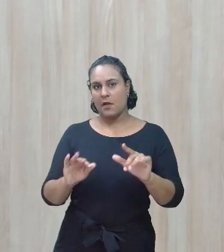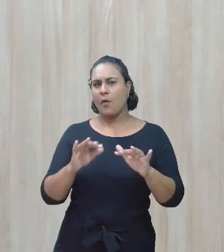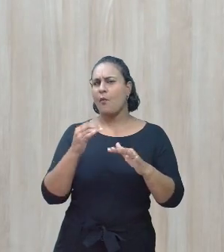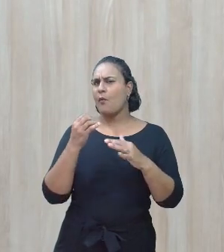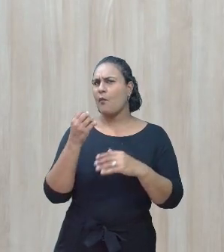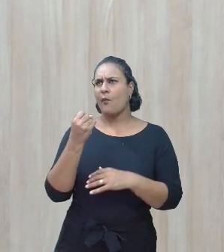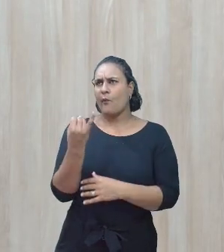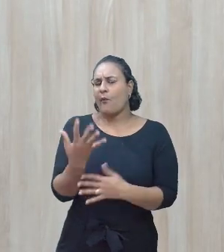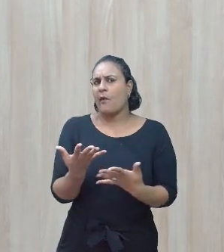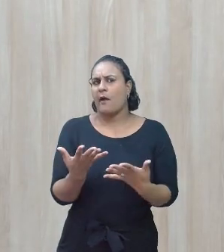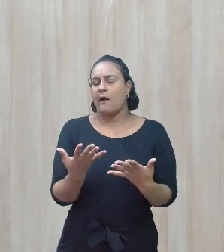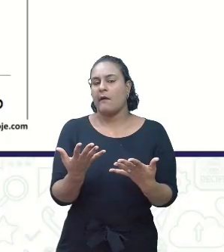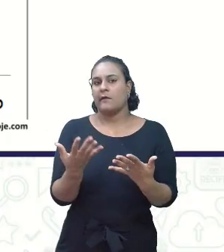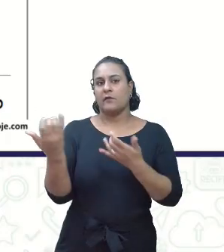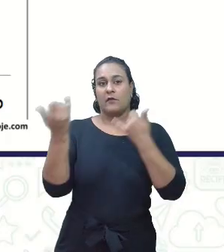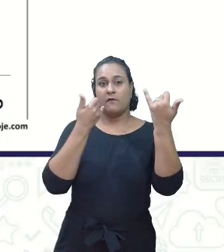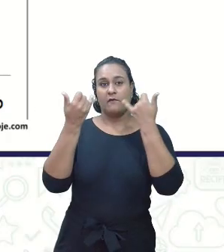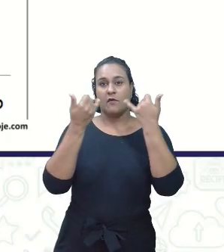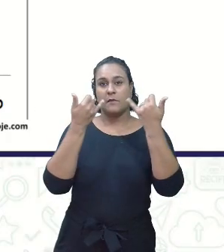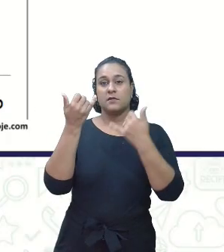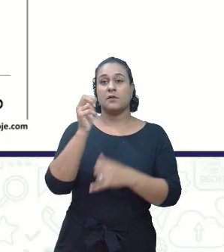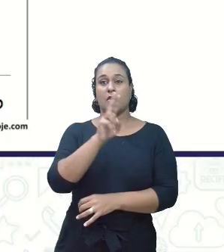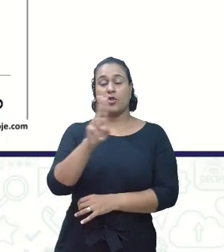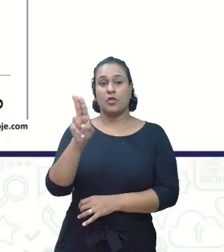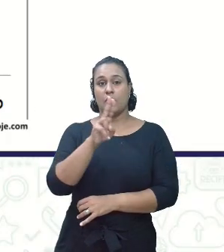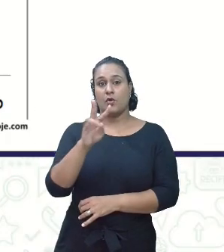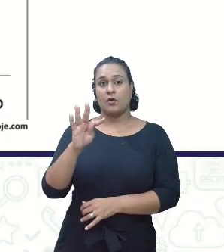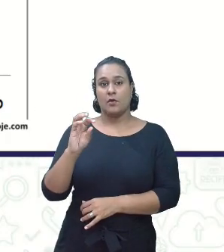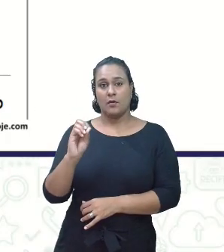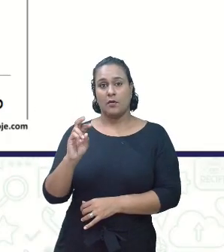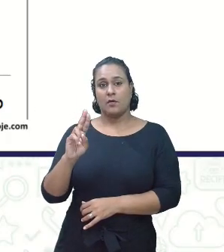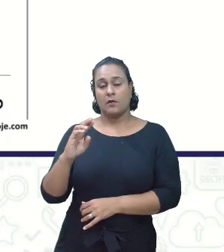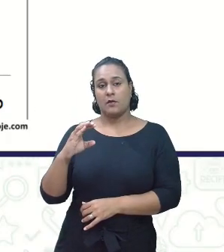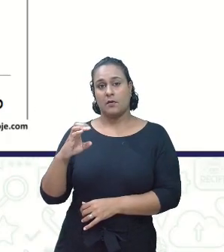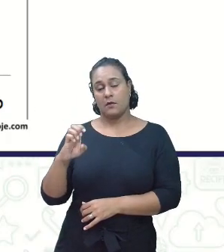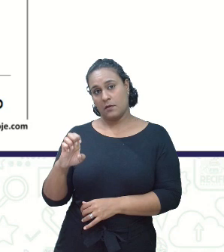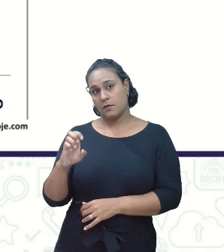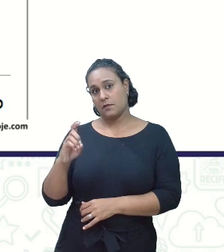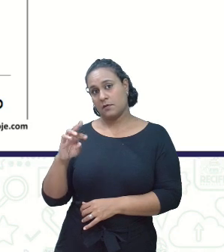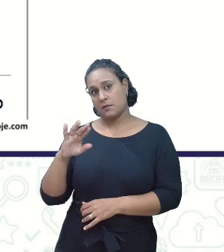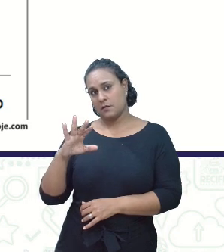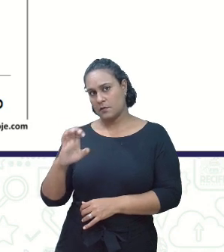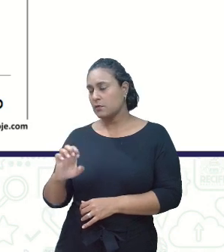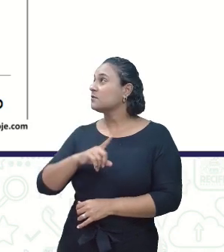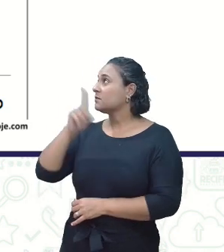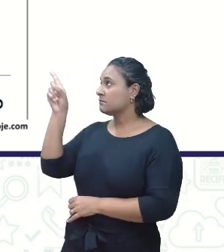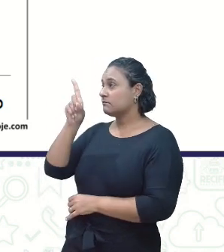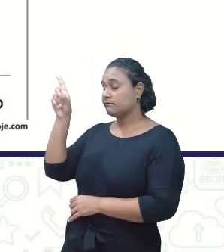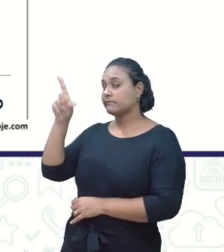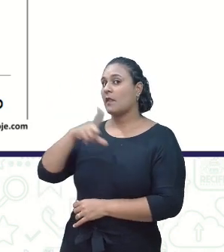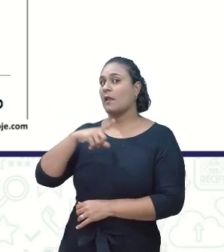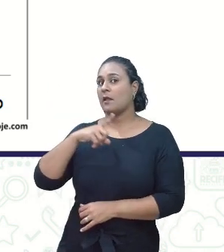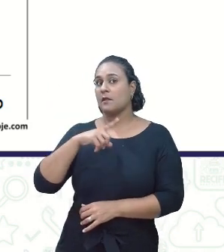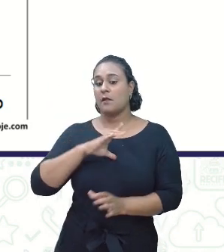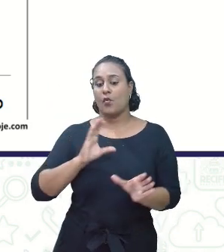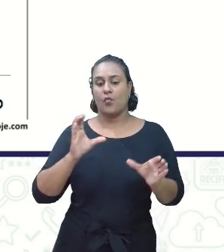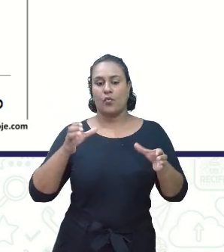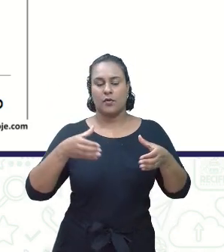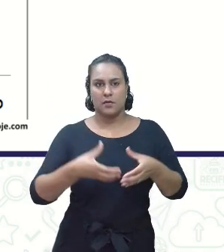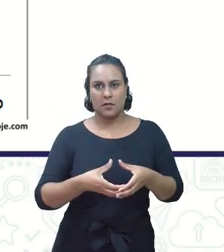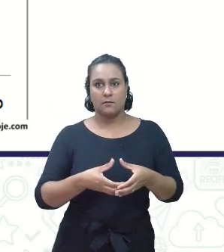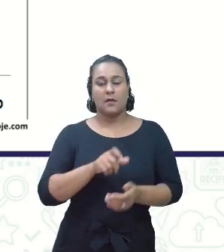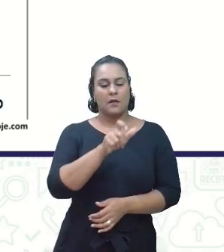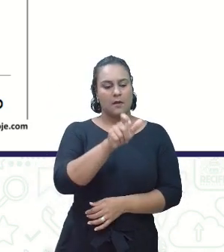essas informações, né? O título do gráfico, torcedores. Aqui nas legendas a gente tem os times e em cima de